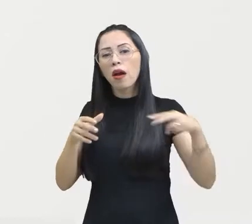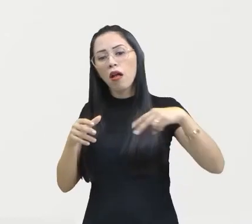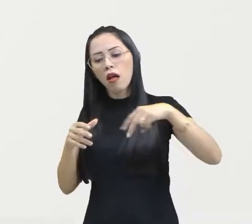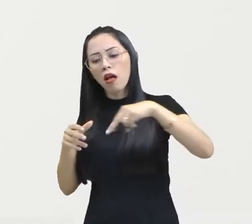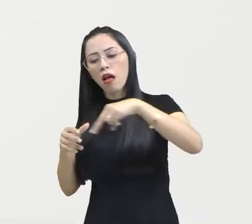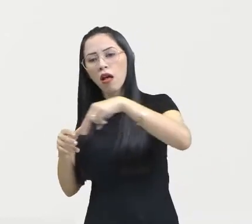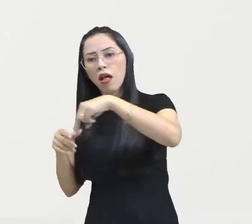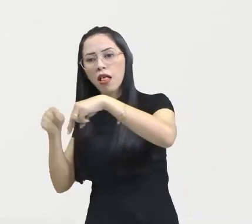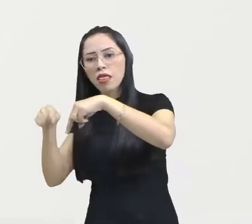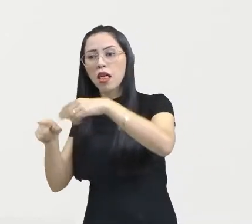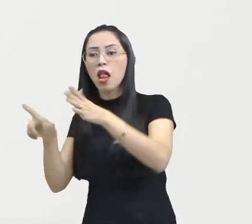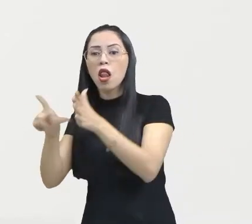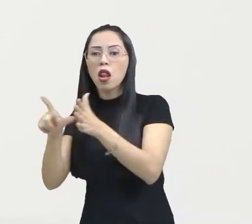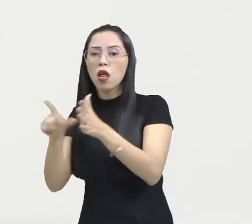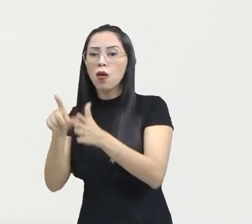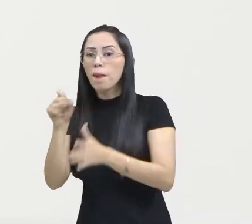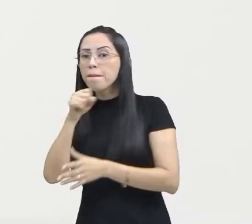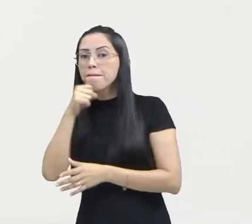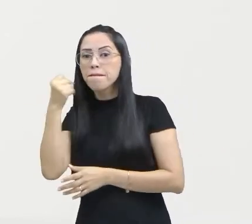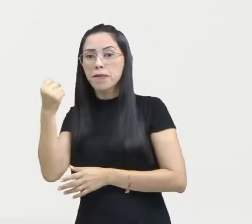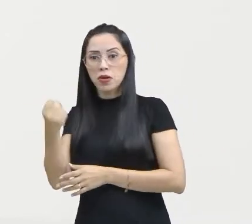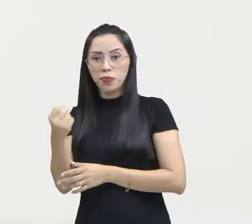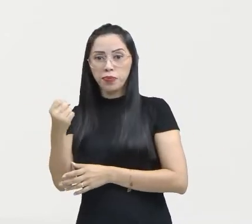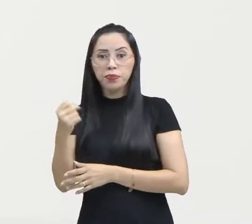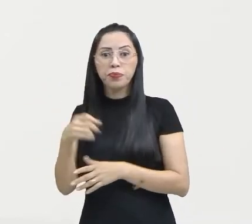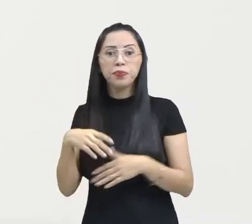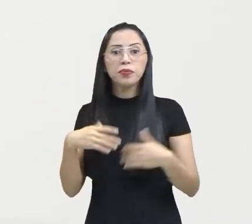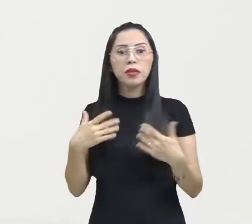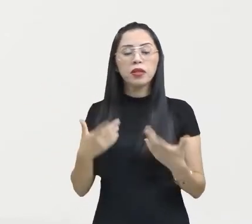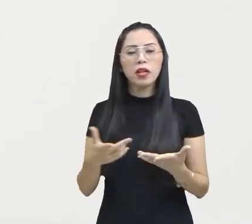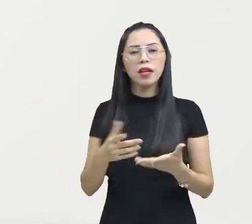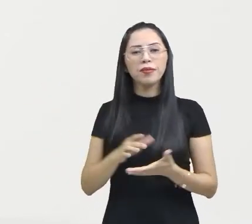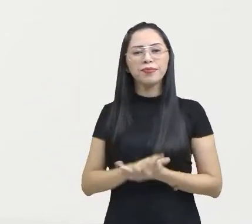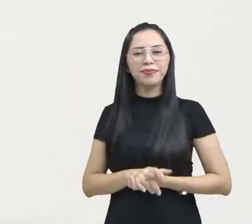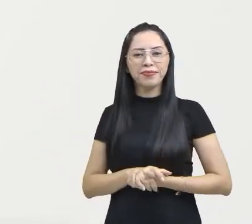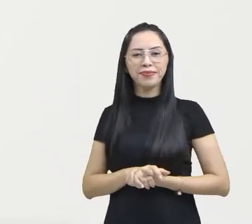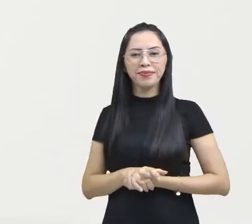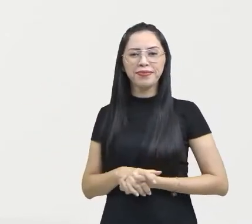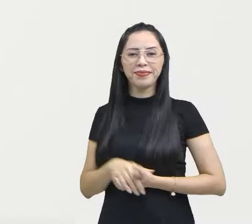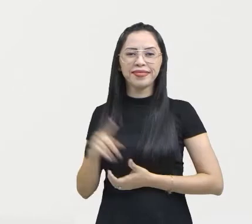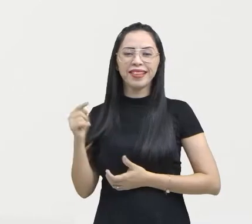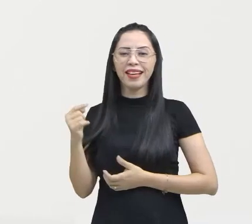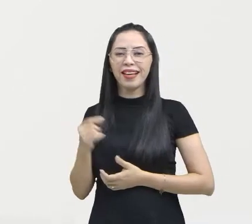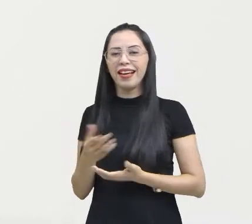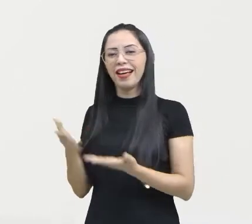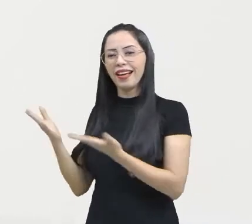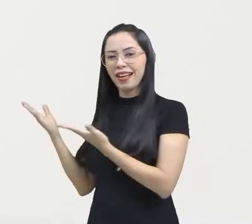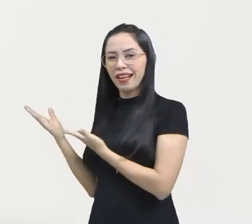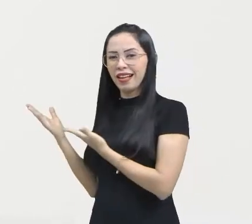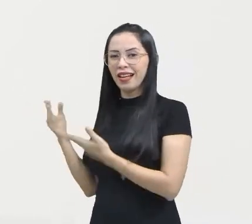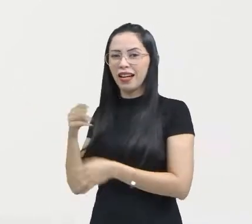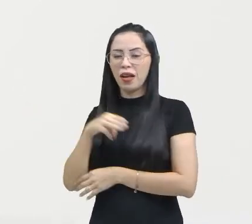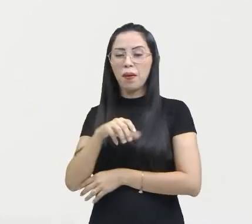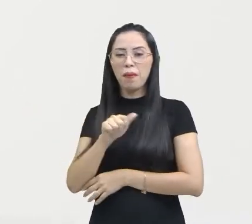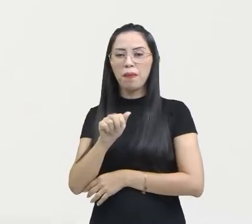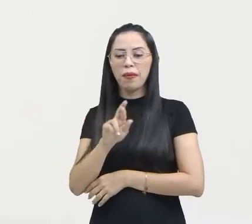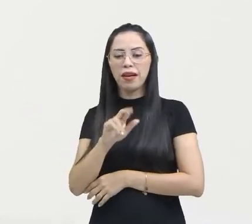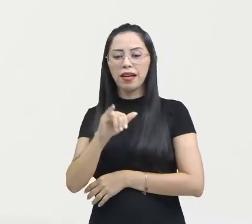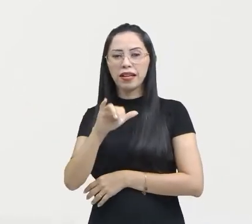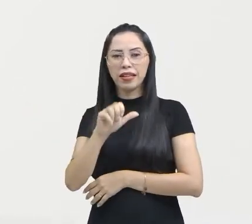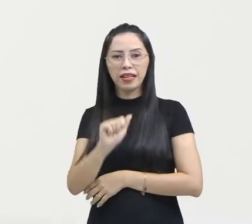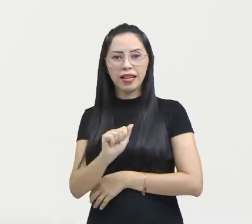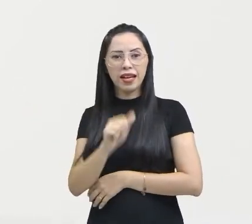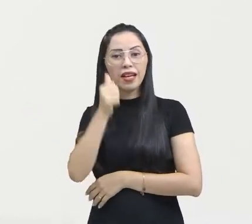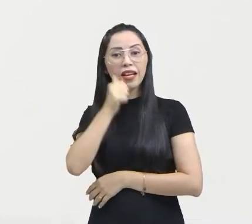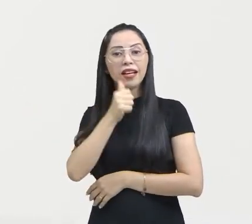Bom, então aqui já deixei a Maria meio que desenhada, tá certo? Olha como a Maria ficou bonita. E aqui está a padaria,